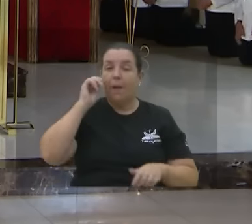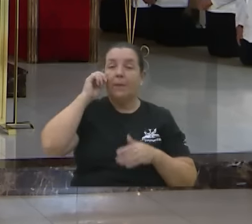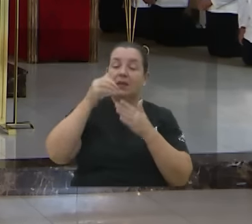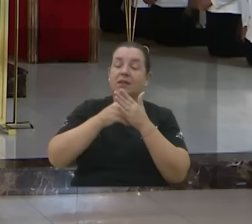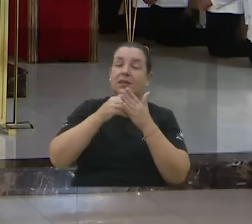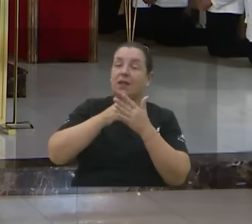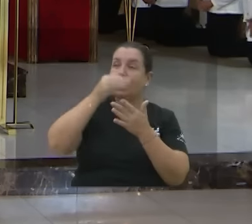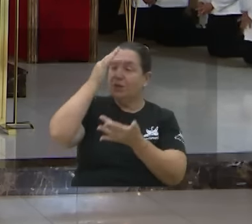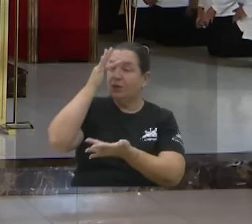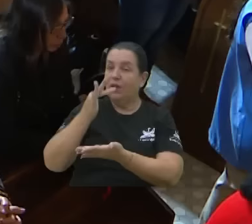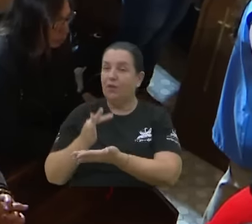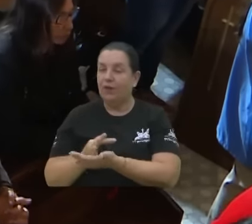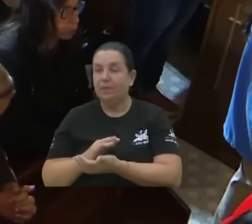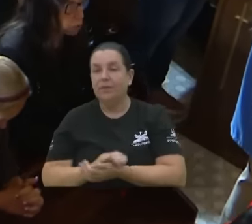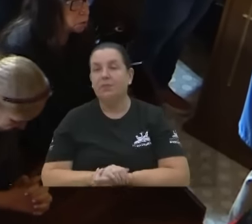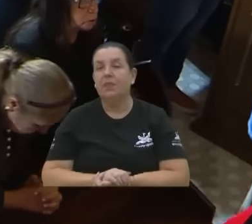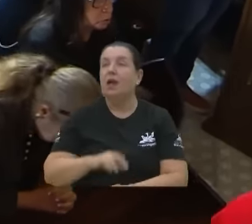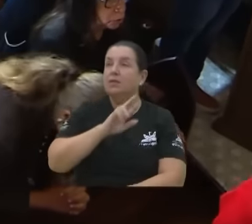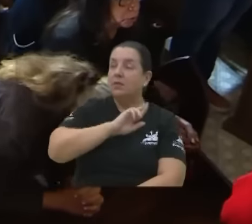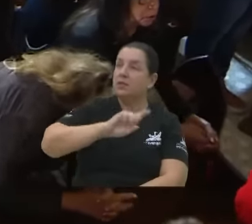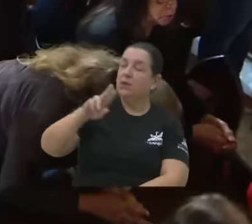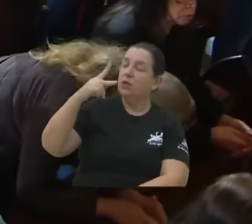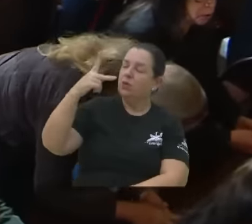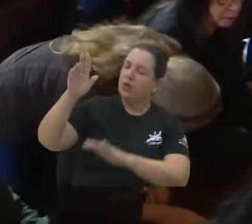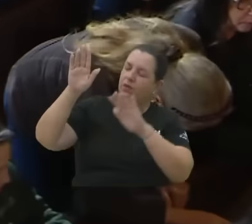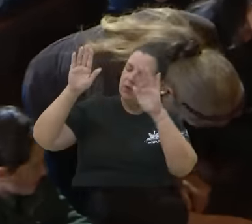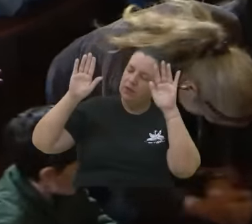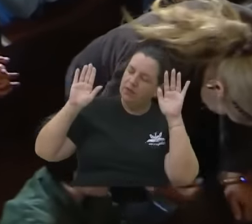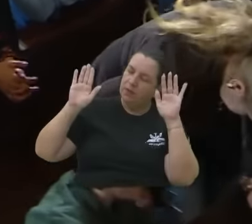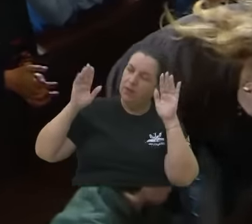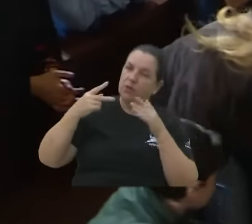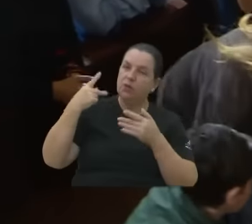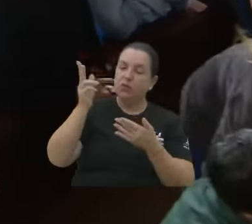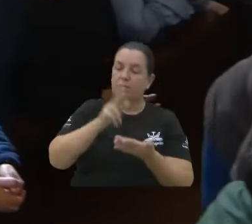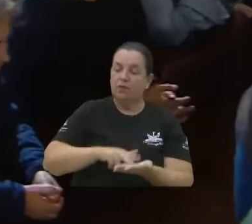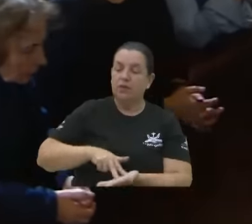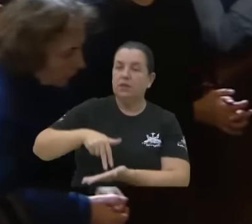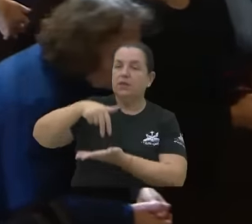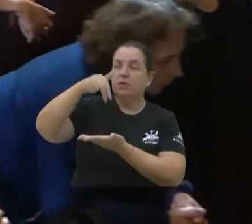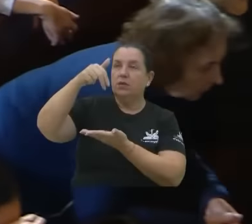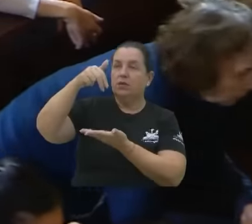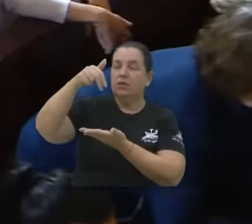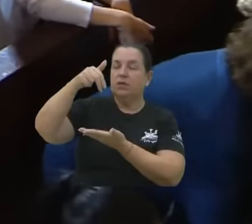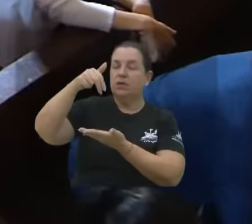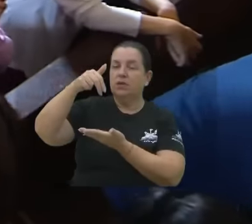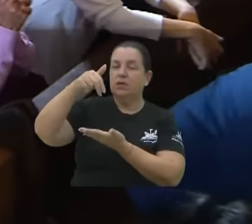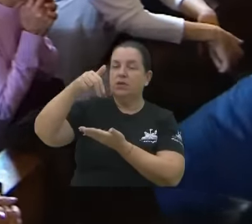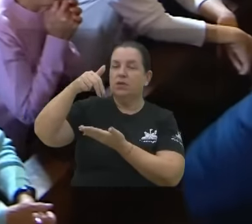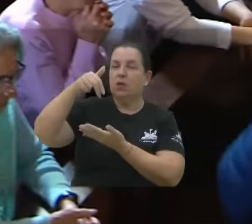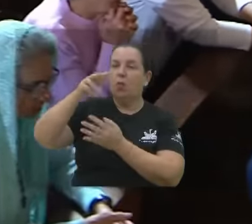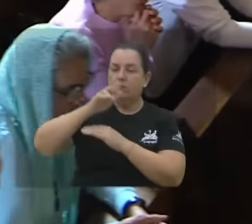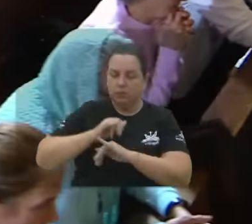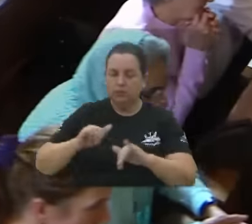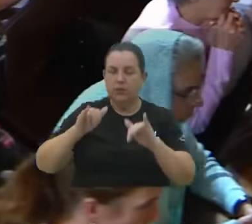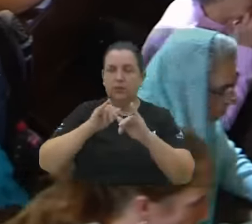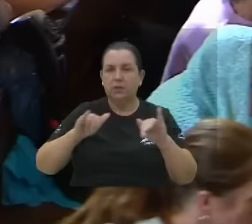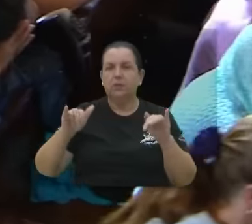Mistério da fé. Anunciamos, Senhor, a vossa morte e proclamamos a